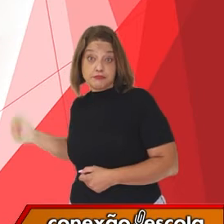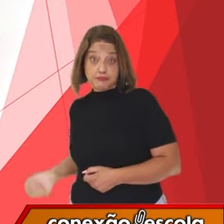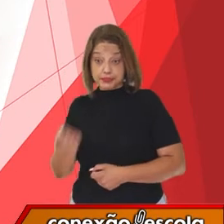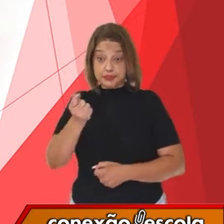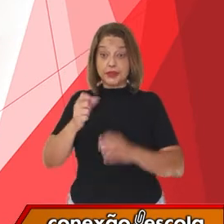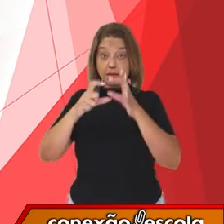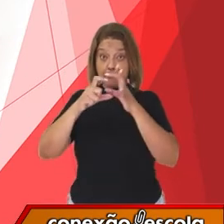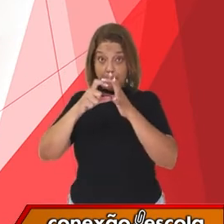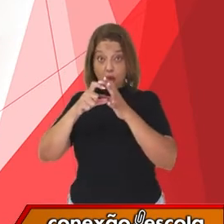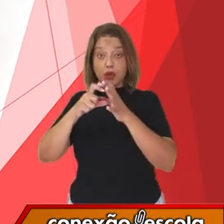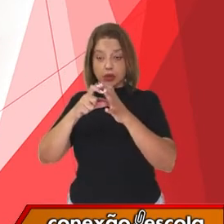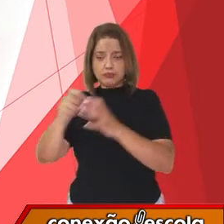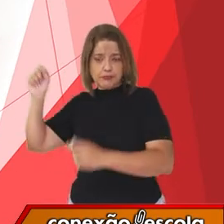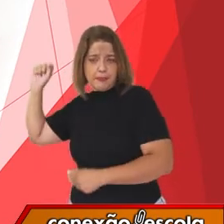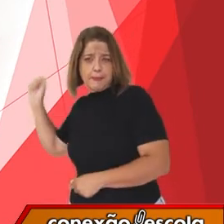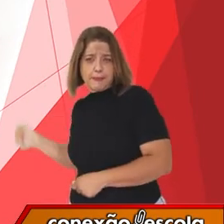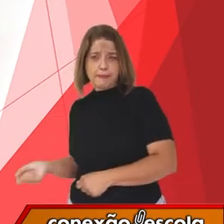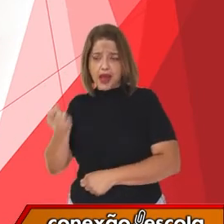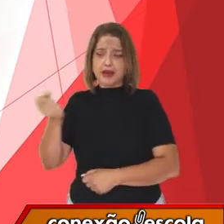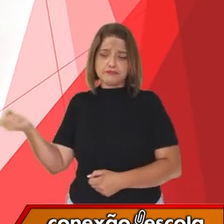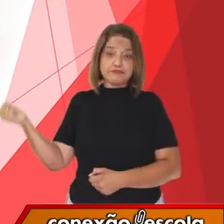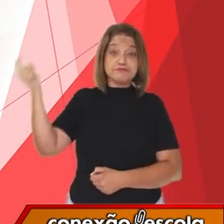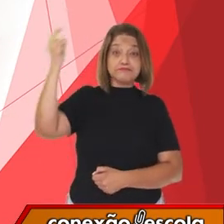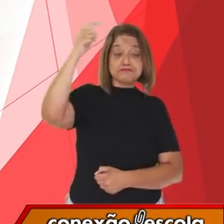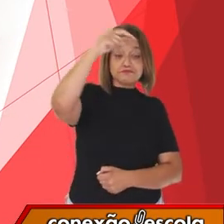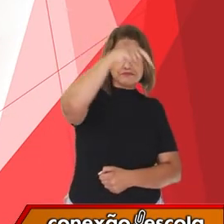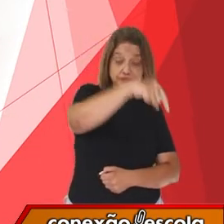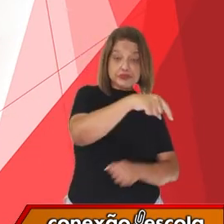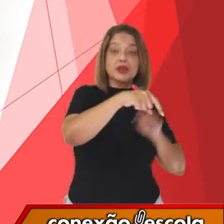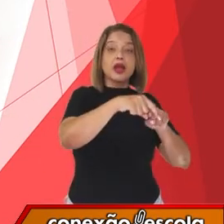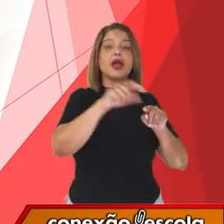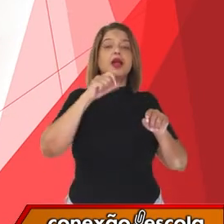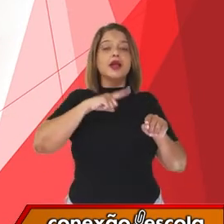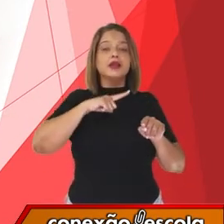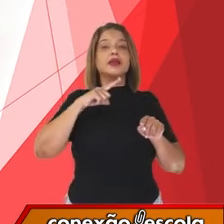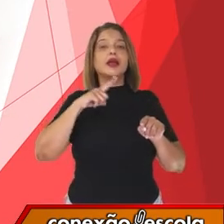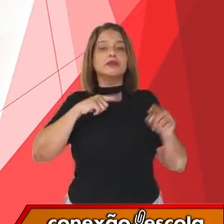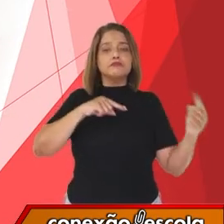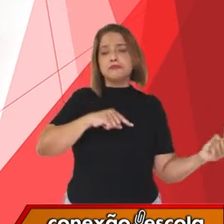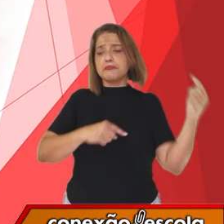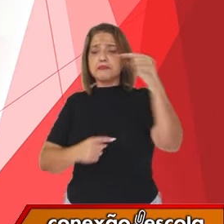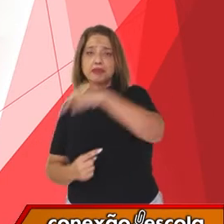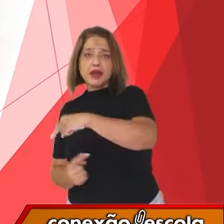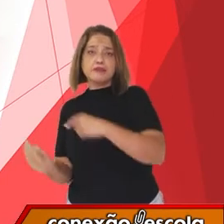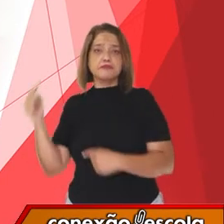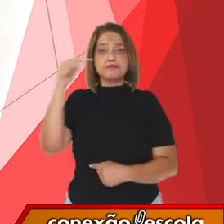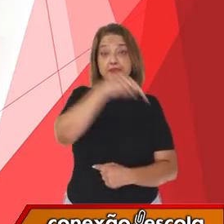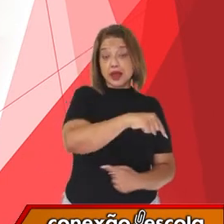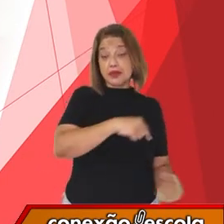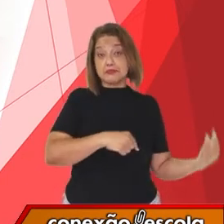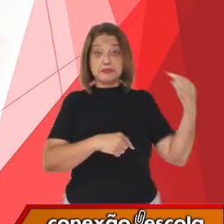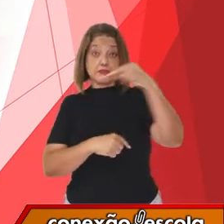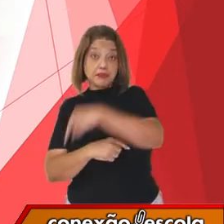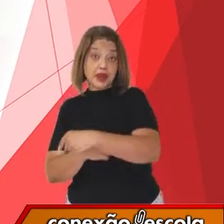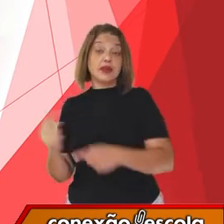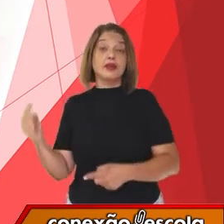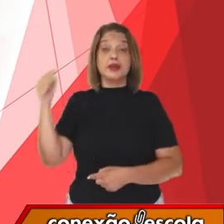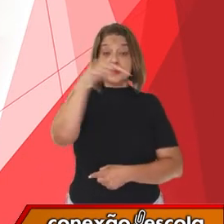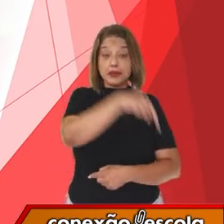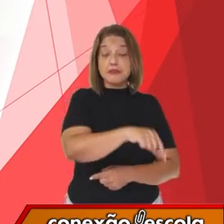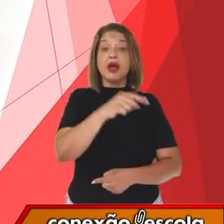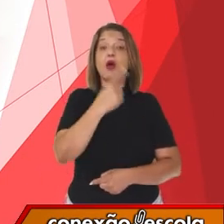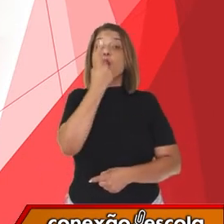a bolinha com a ajuda da raquete e manter essa bolinha em movimento de forma que ela quique